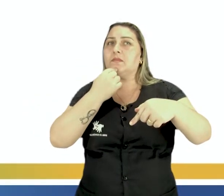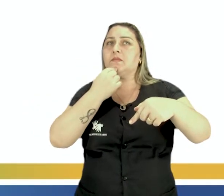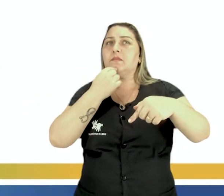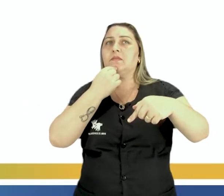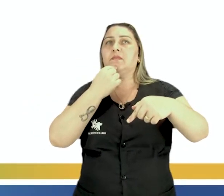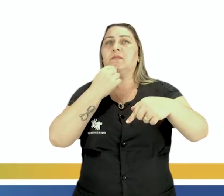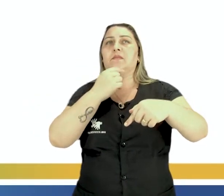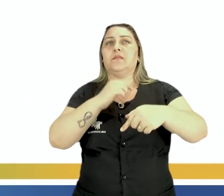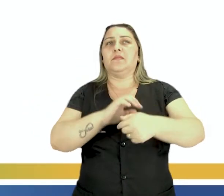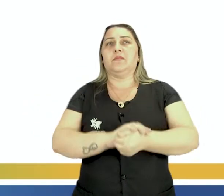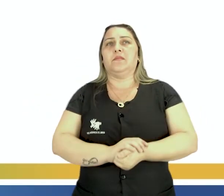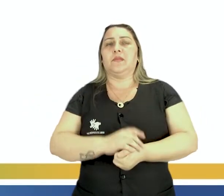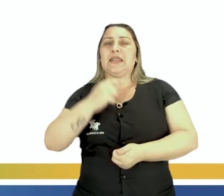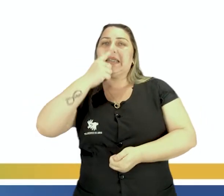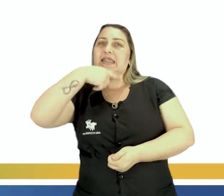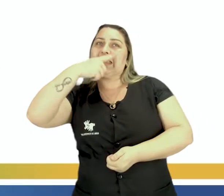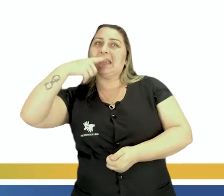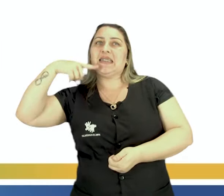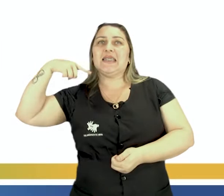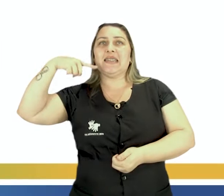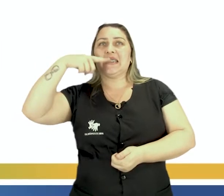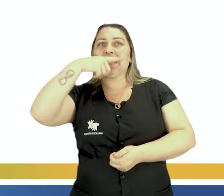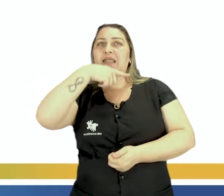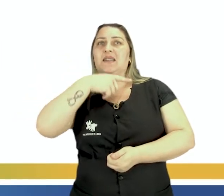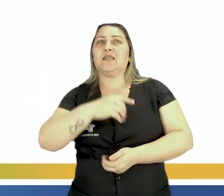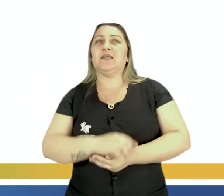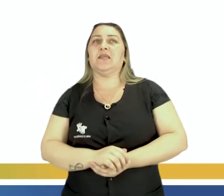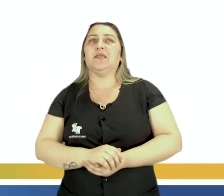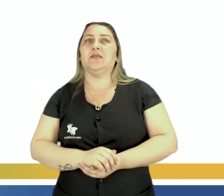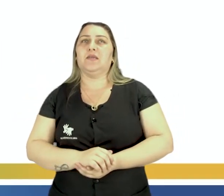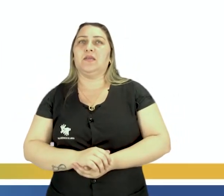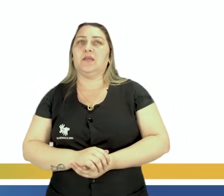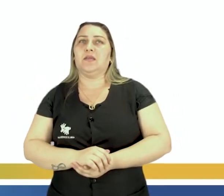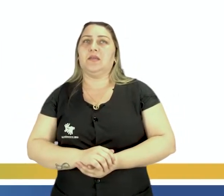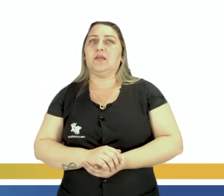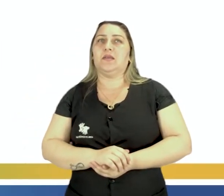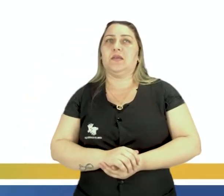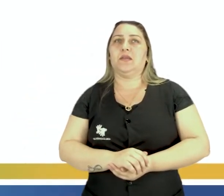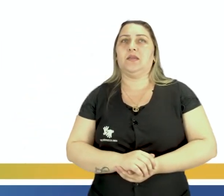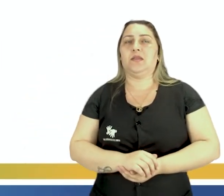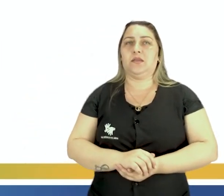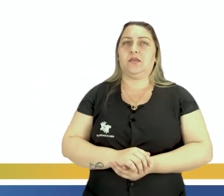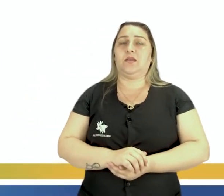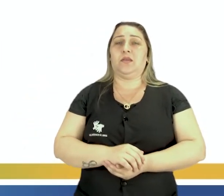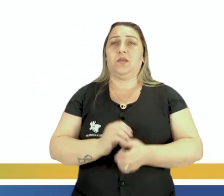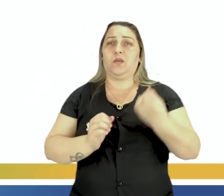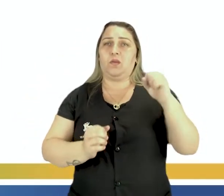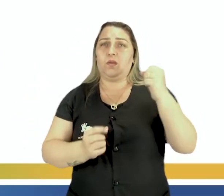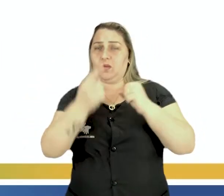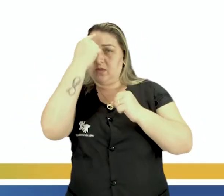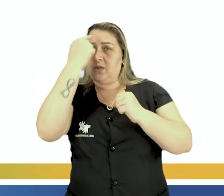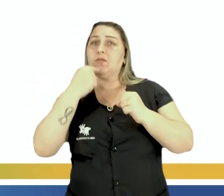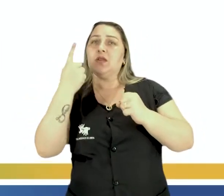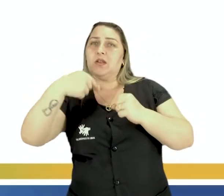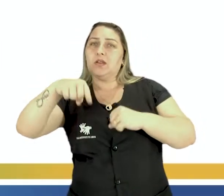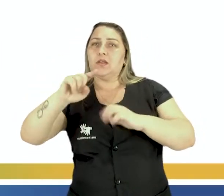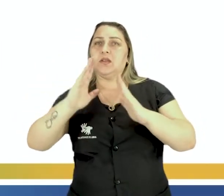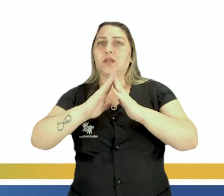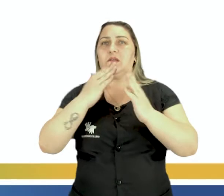Brush your teeth, escovar os seus dentes. Go to school, ir à